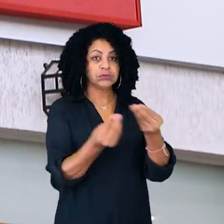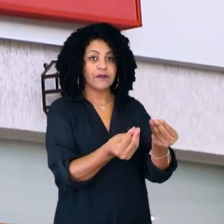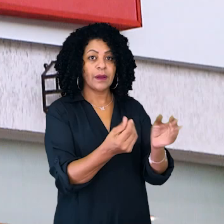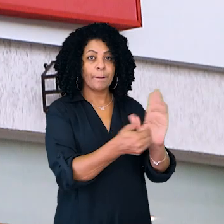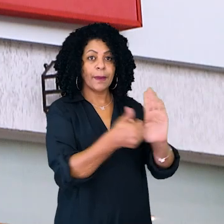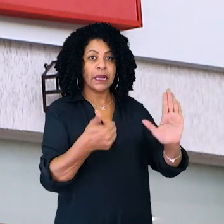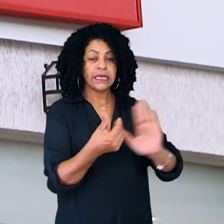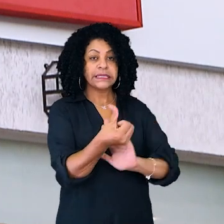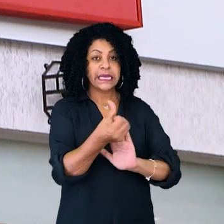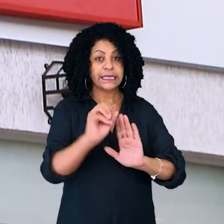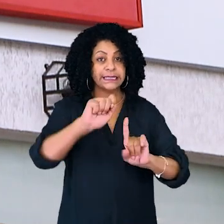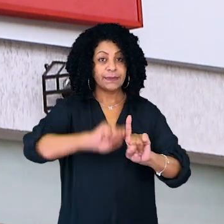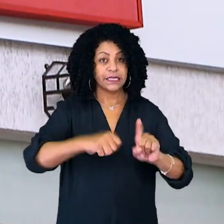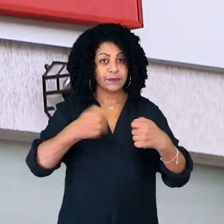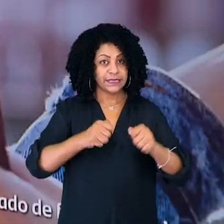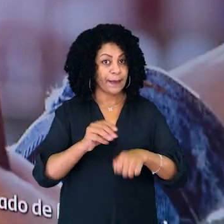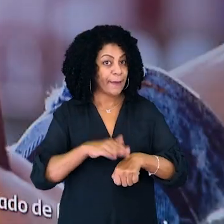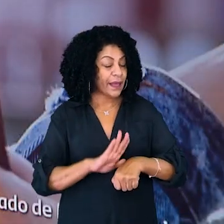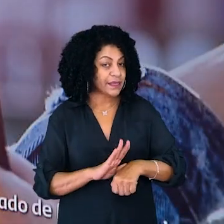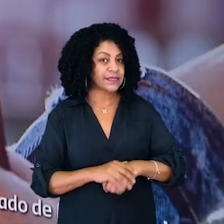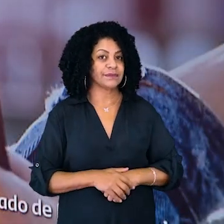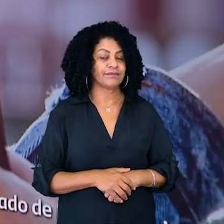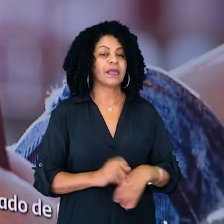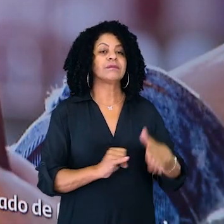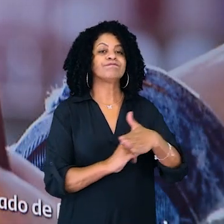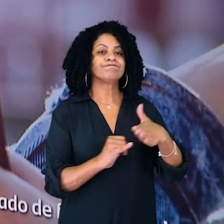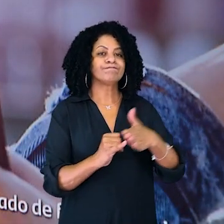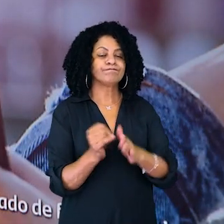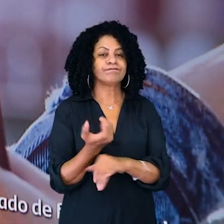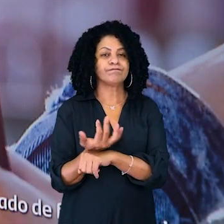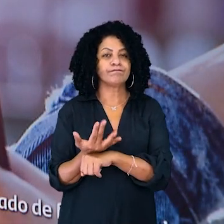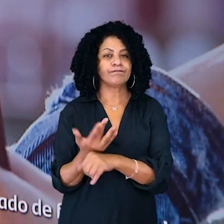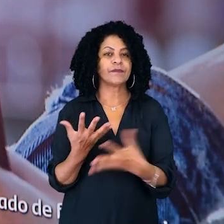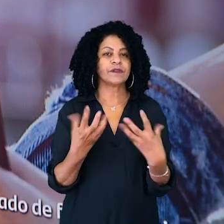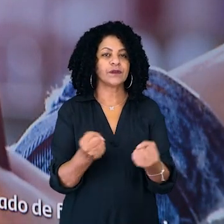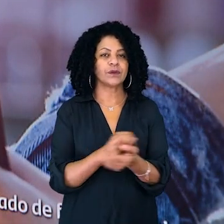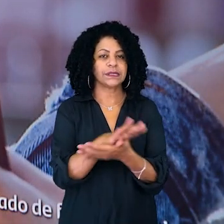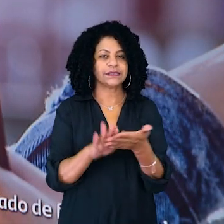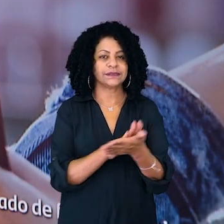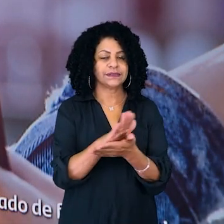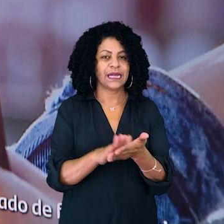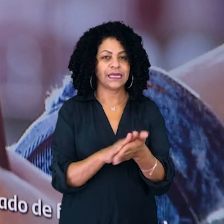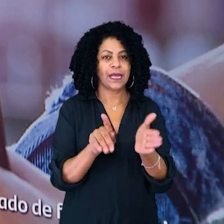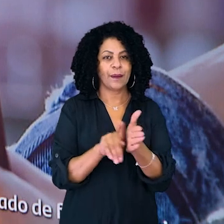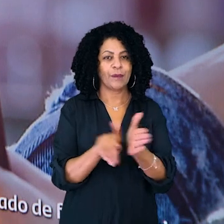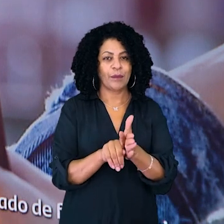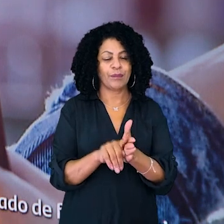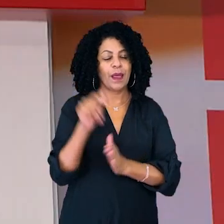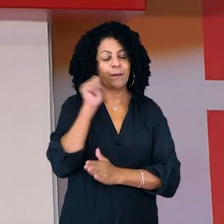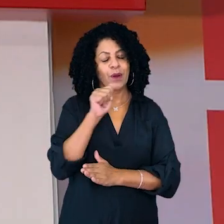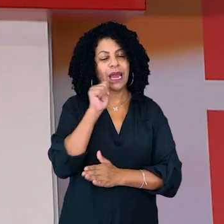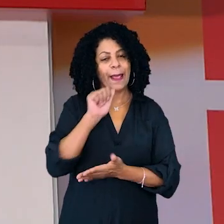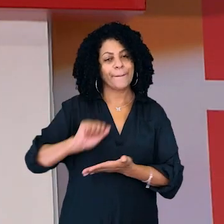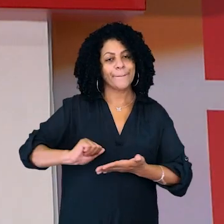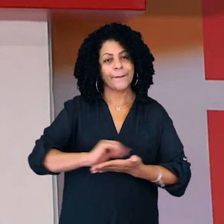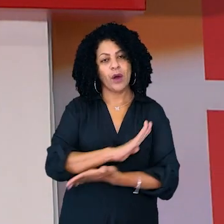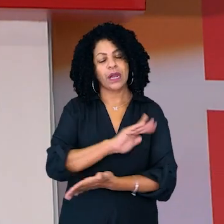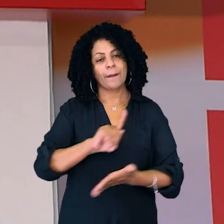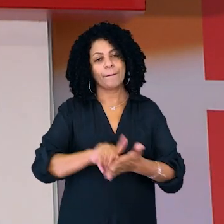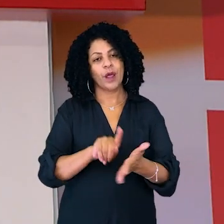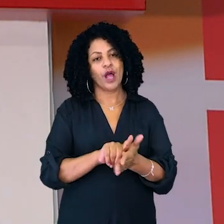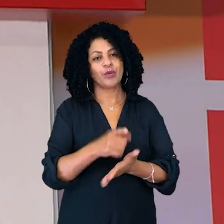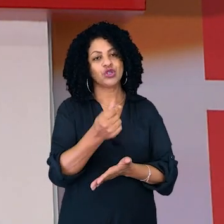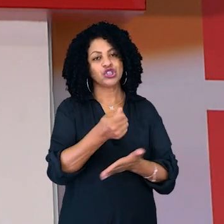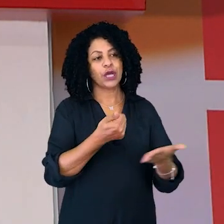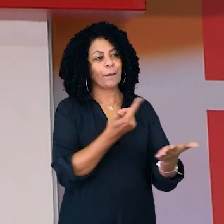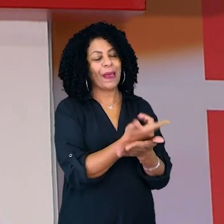afastamento por mais 6 meses. A instituição bancária não aceitou o atestado e a empregada acabou dispensada por